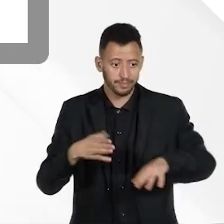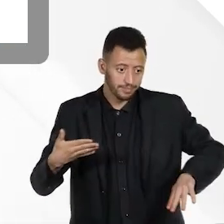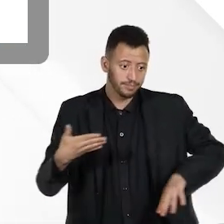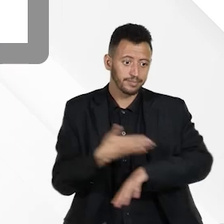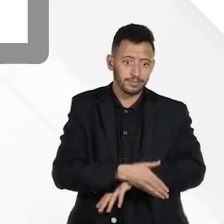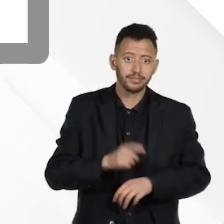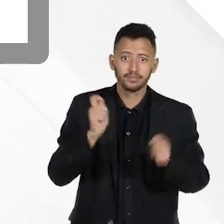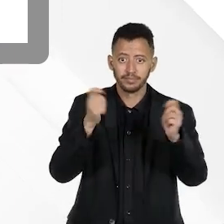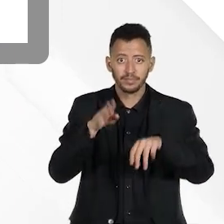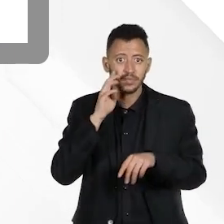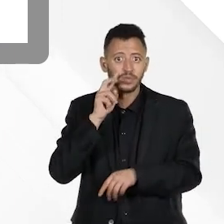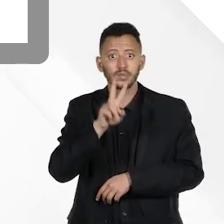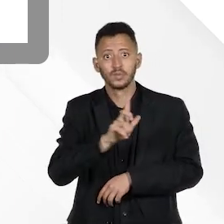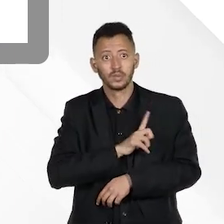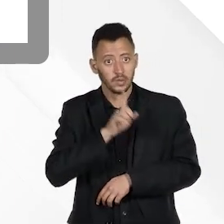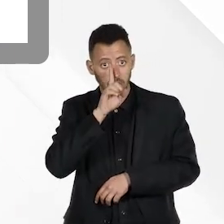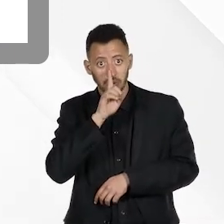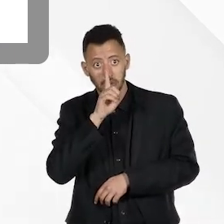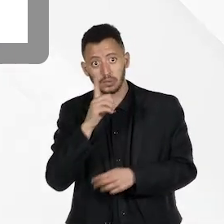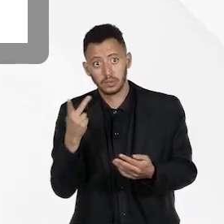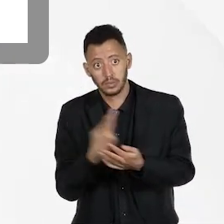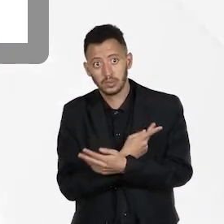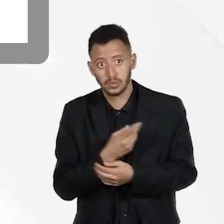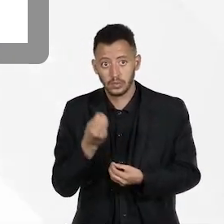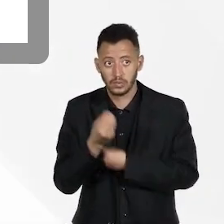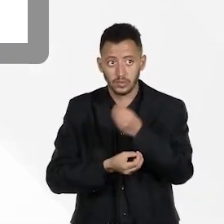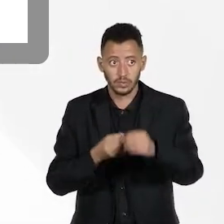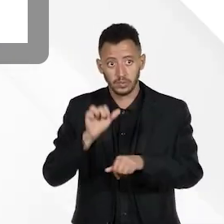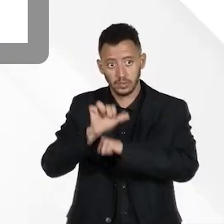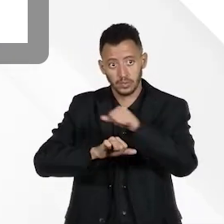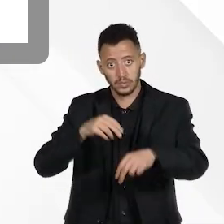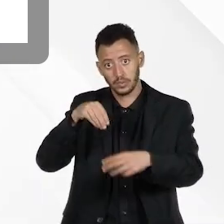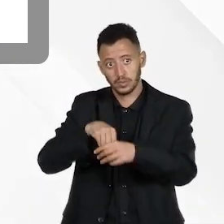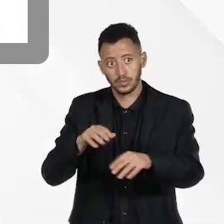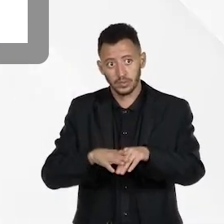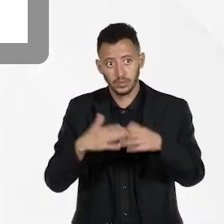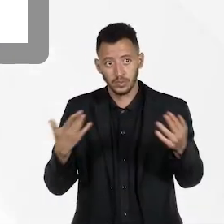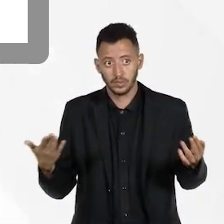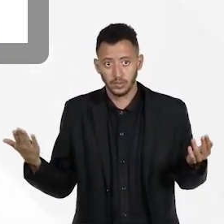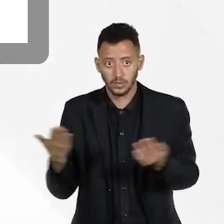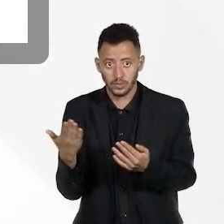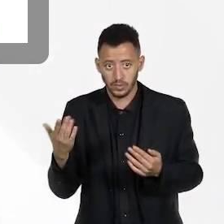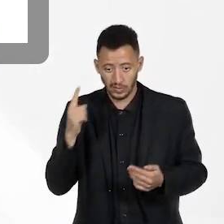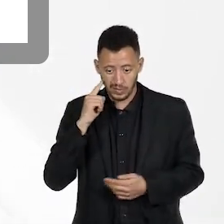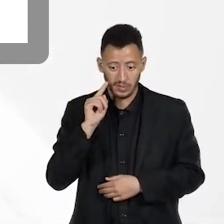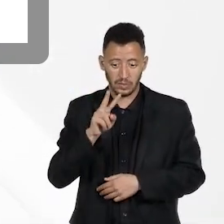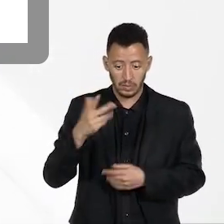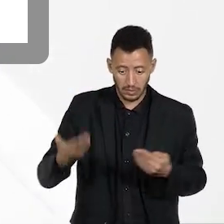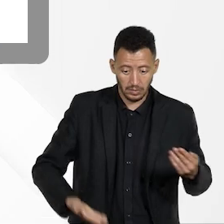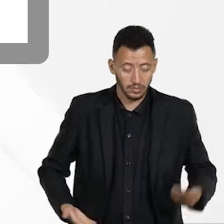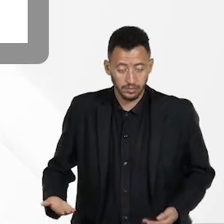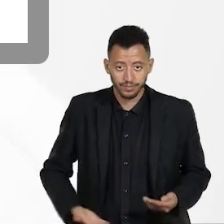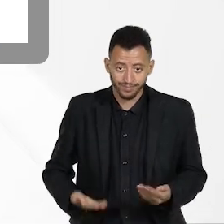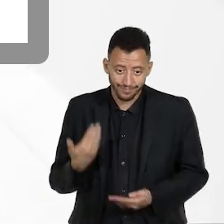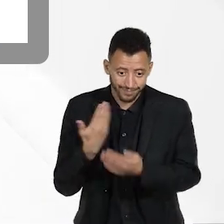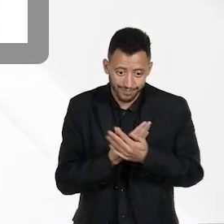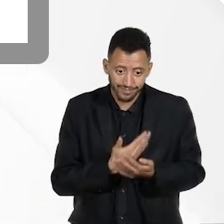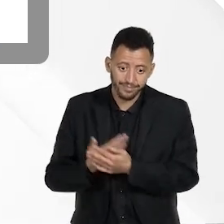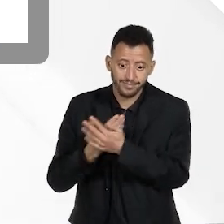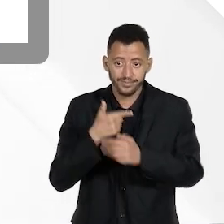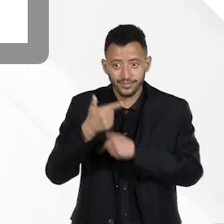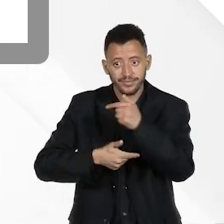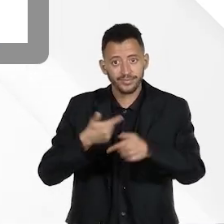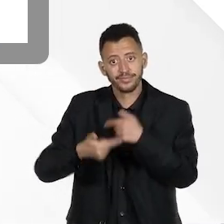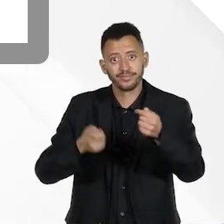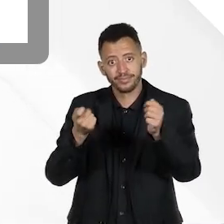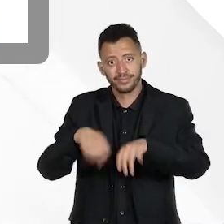de trabalho deve cessar até que se possa corrigir a situação. A punição para o empregador ou tomador de serviços